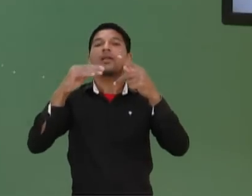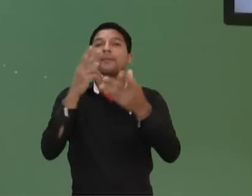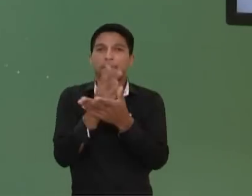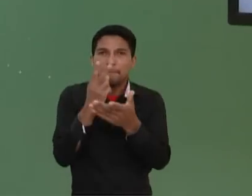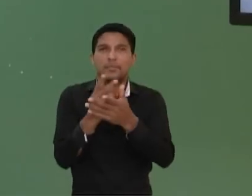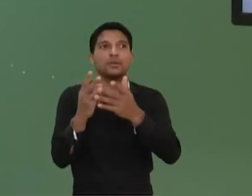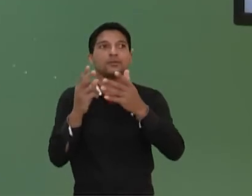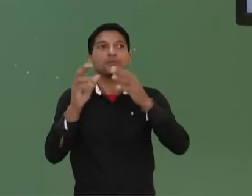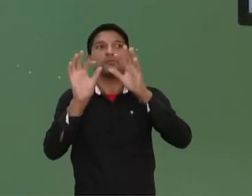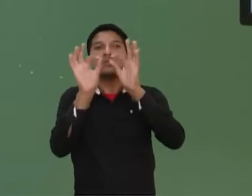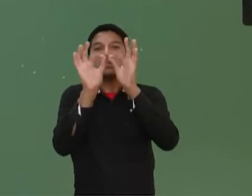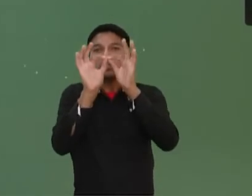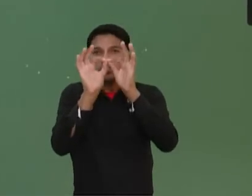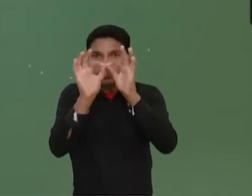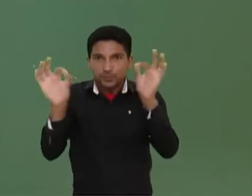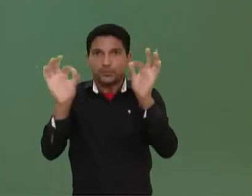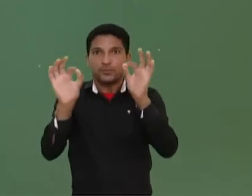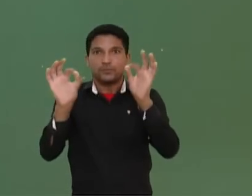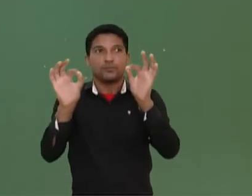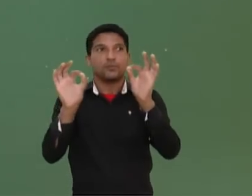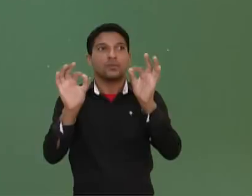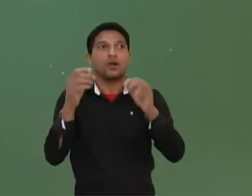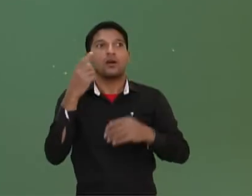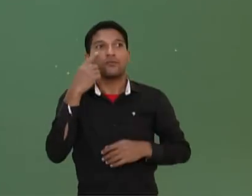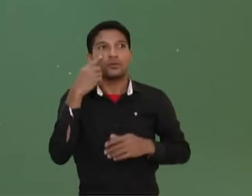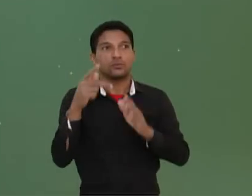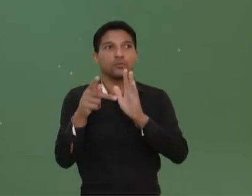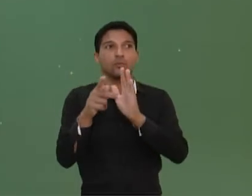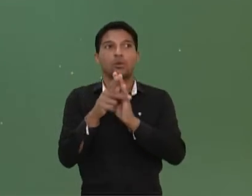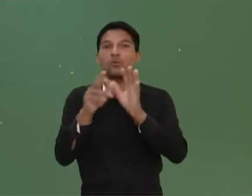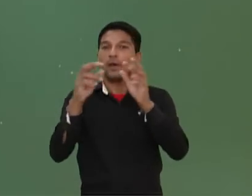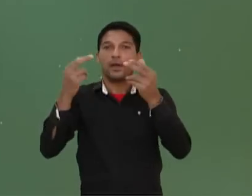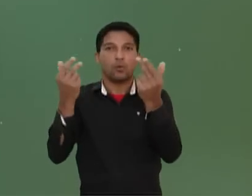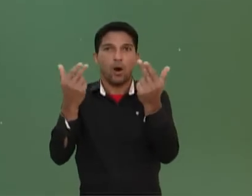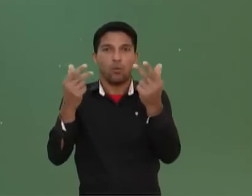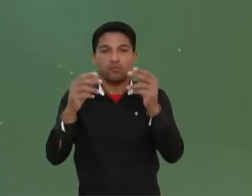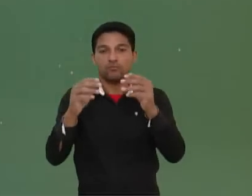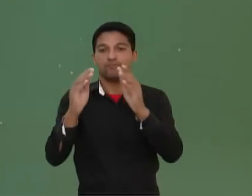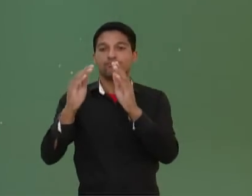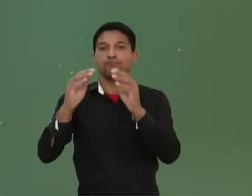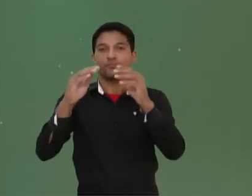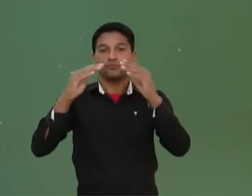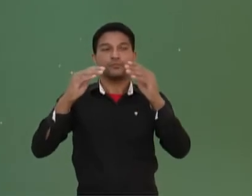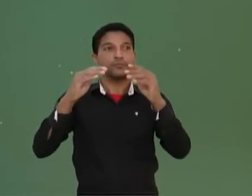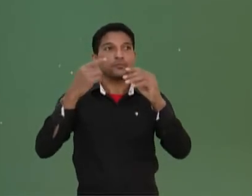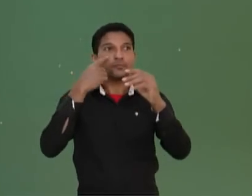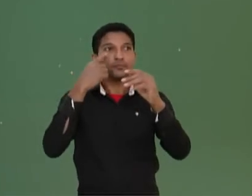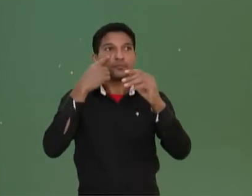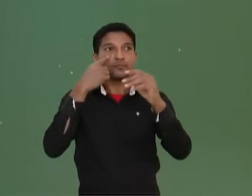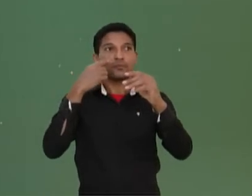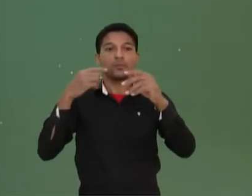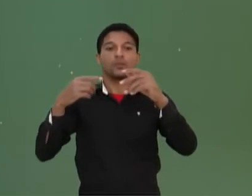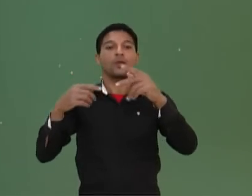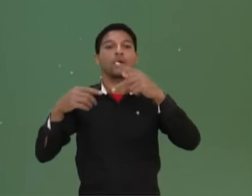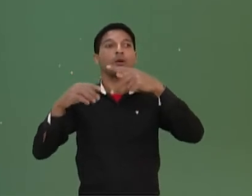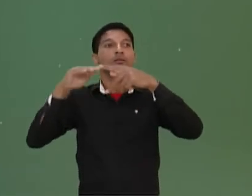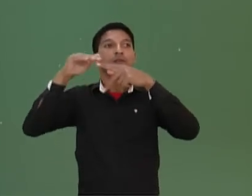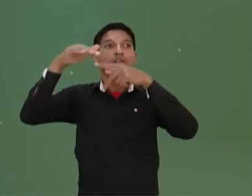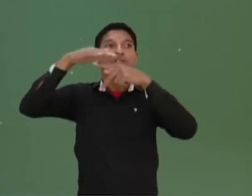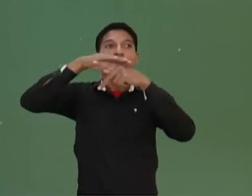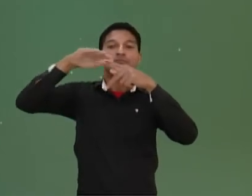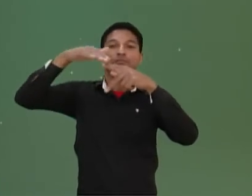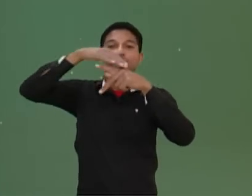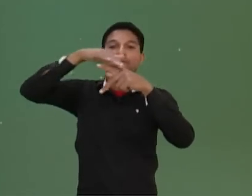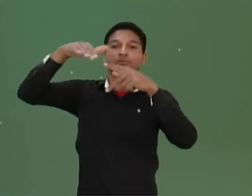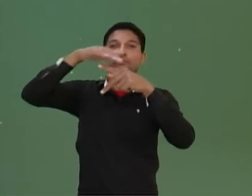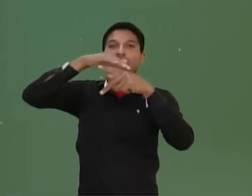desse. Certo? Isso lá da propriedade de paralelogramos. Segunda coisa, este lado aqui, que eu vou fazer